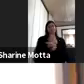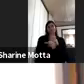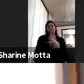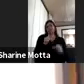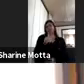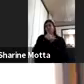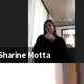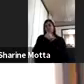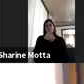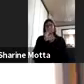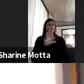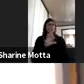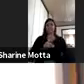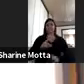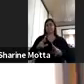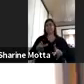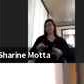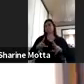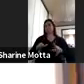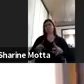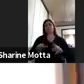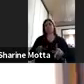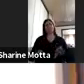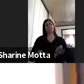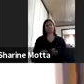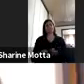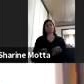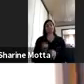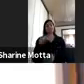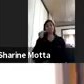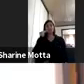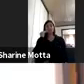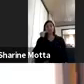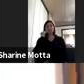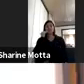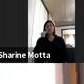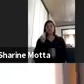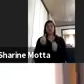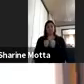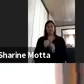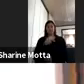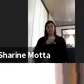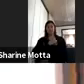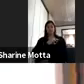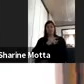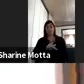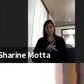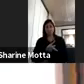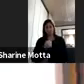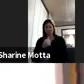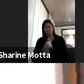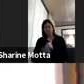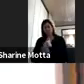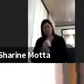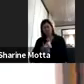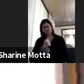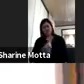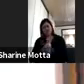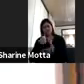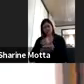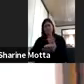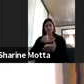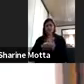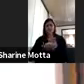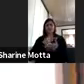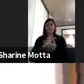trabalho com impedir que a destruição seja mais grave, né? Então, são muitos anos de retrocesso que